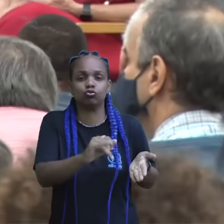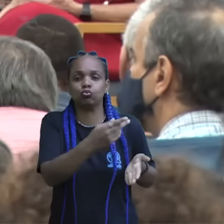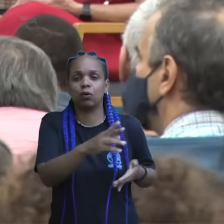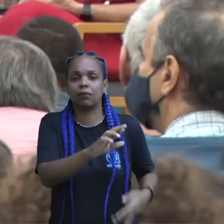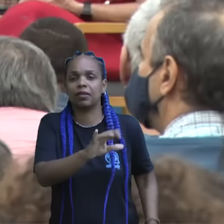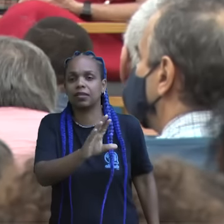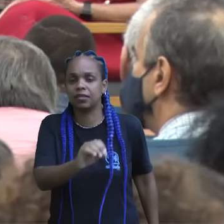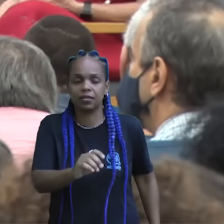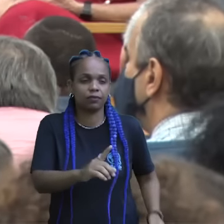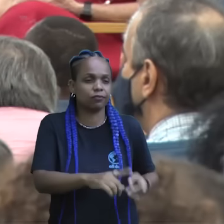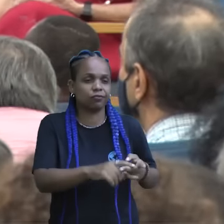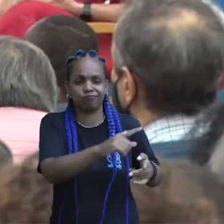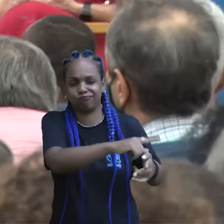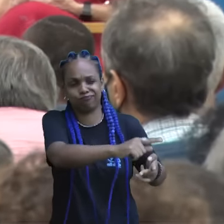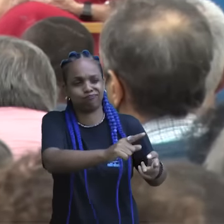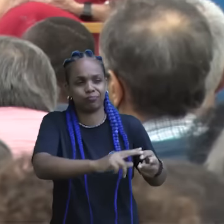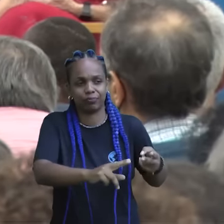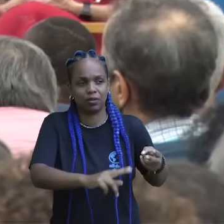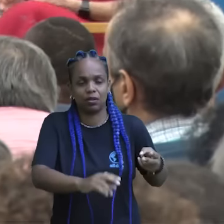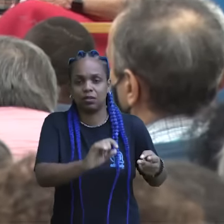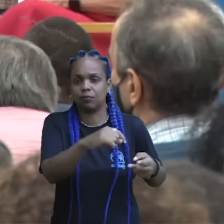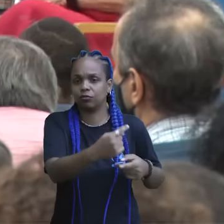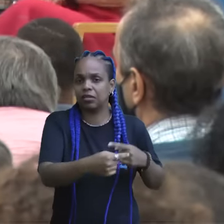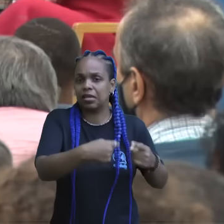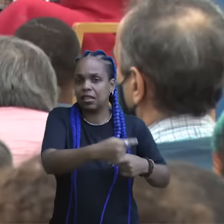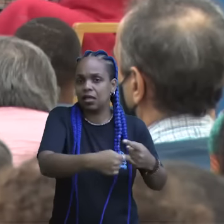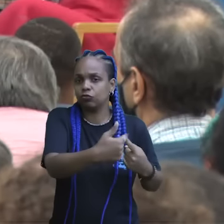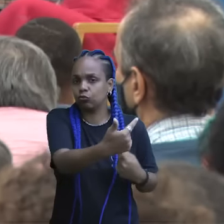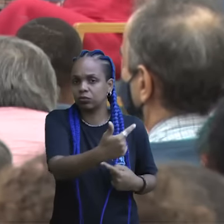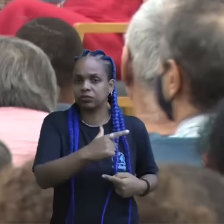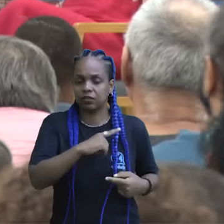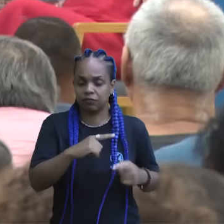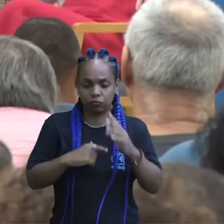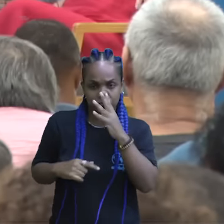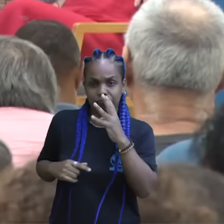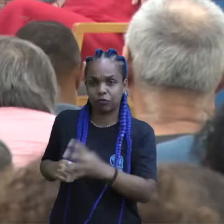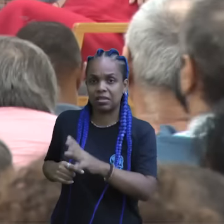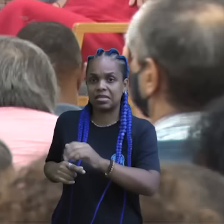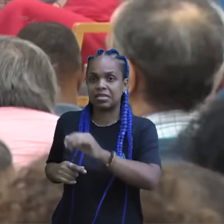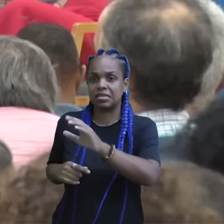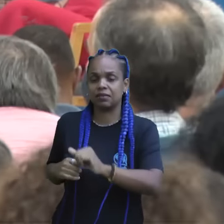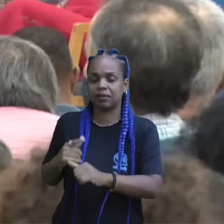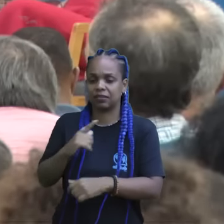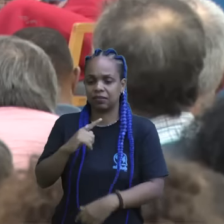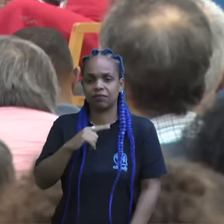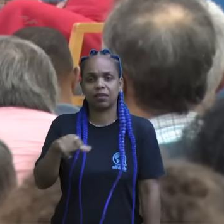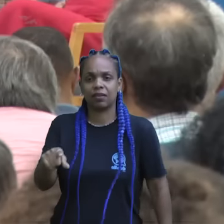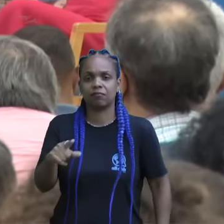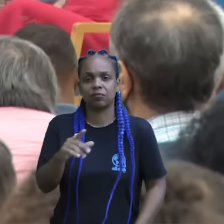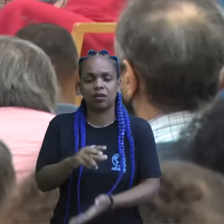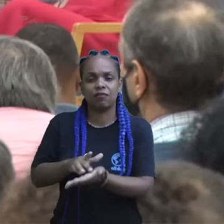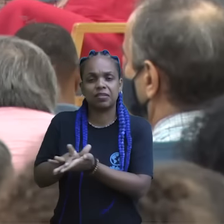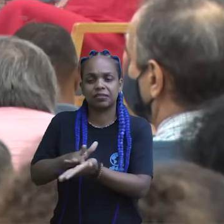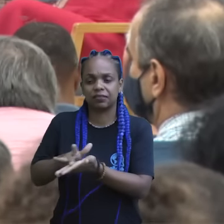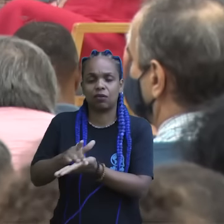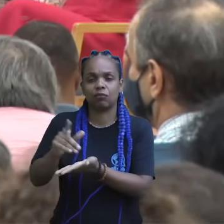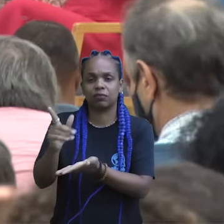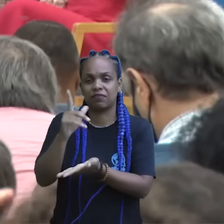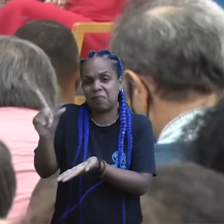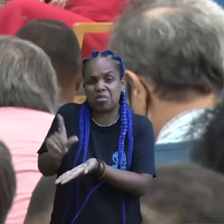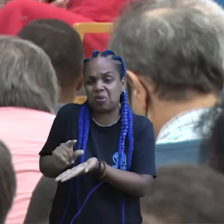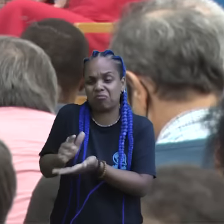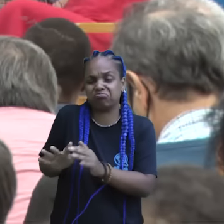escritor menor de autoficção. Então, agora, com a sua eleição e a eleição anterior do Francisco Assis, se a